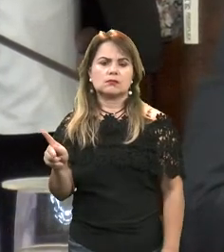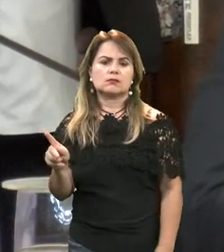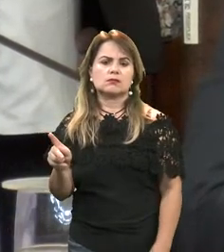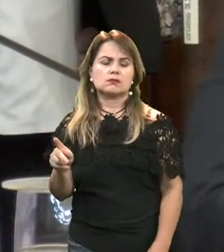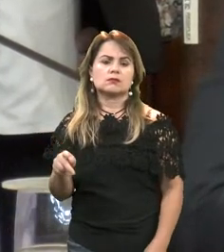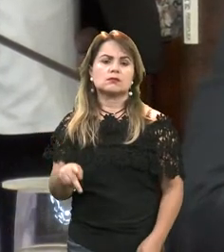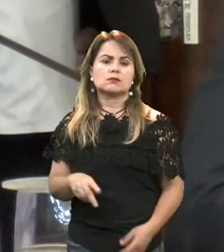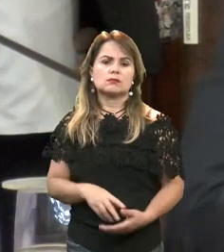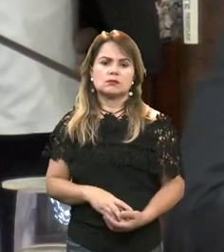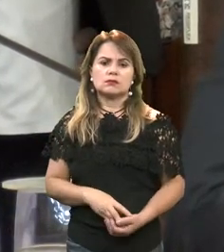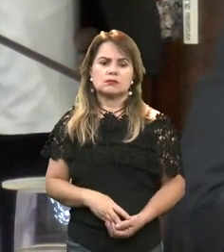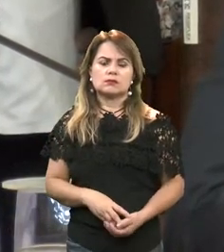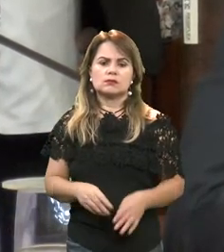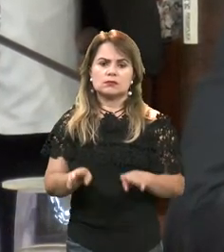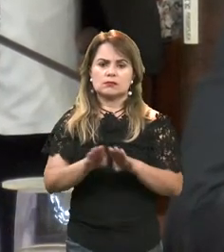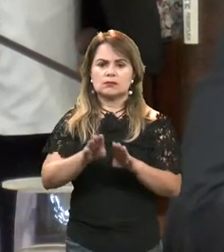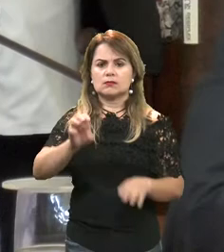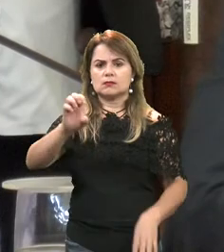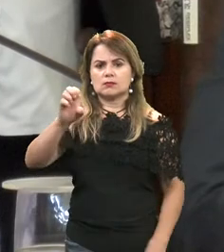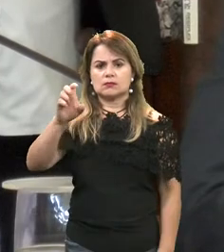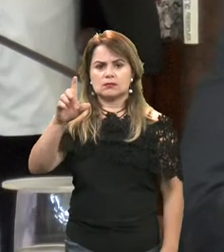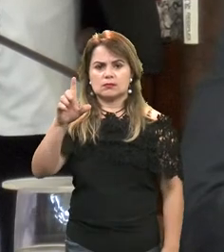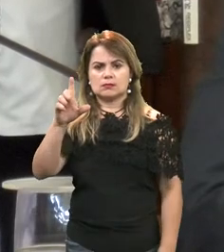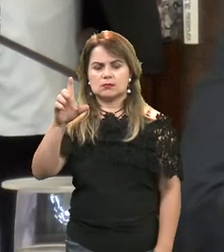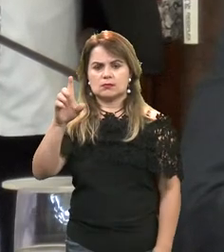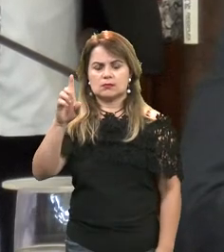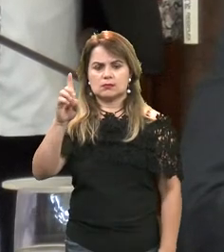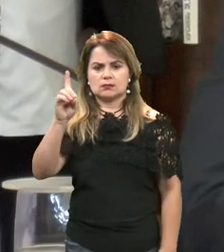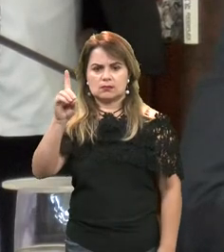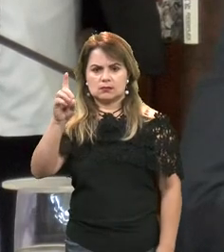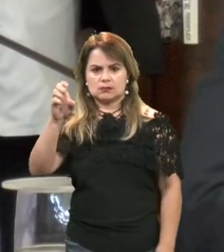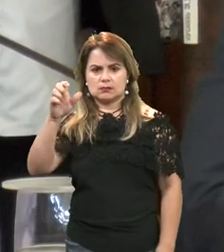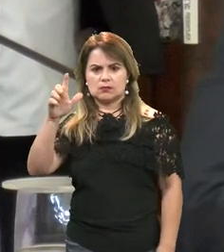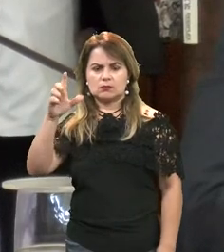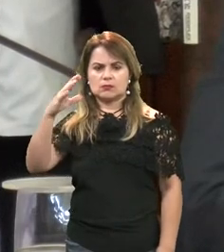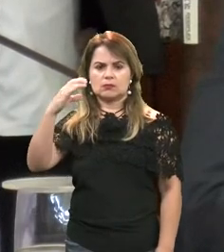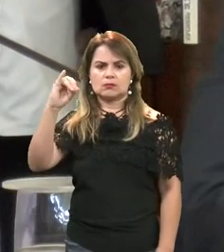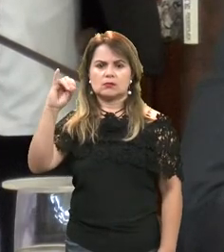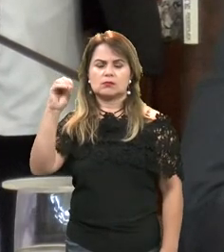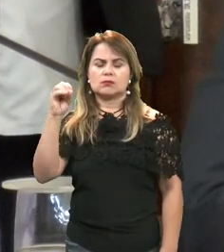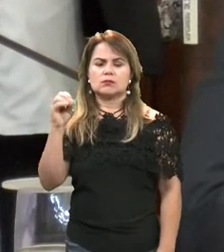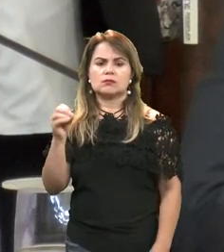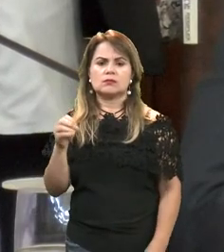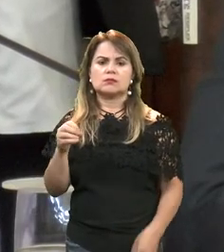Exigente de Marília, Edélcio Pazini de Oliveira, da Associação dos